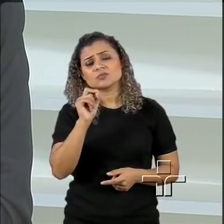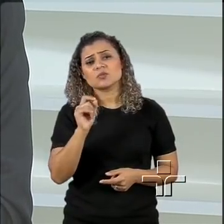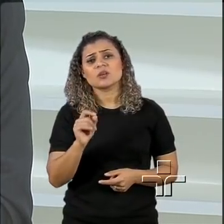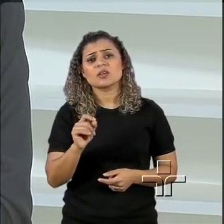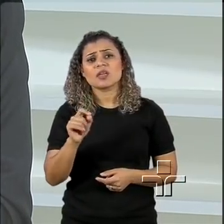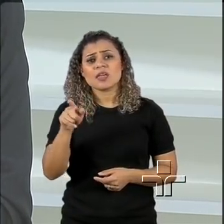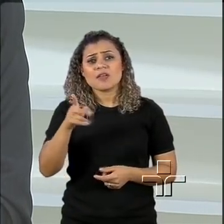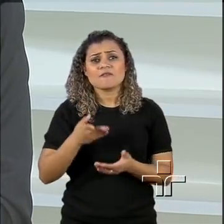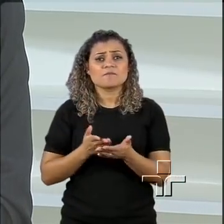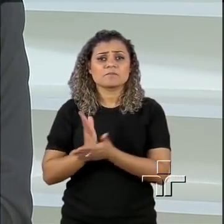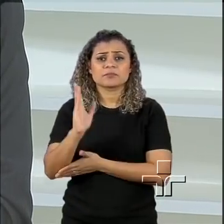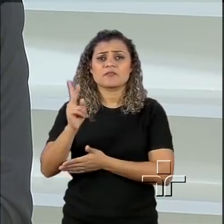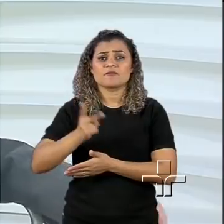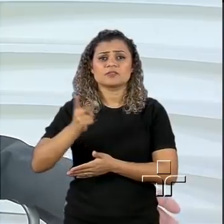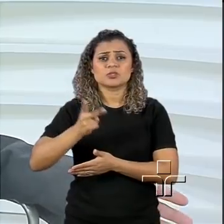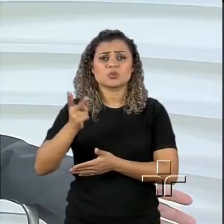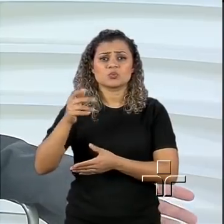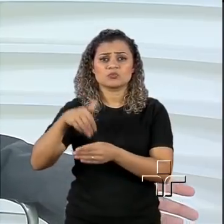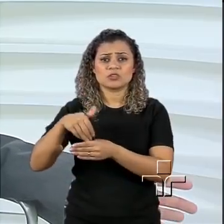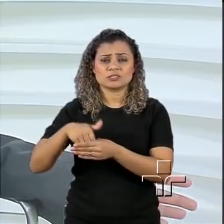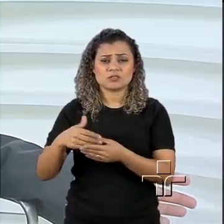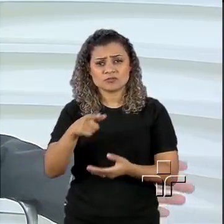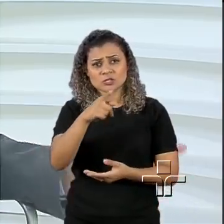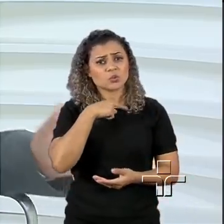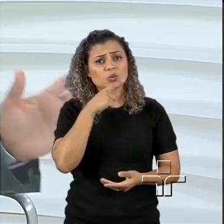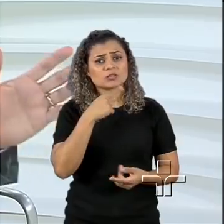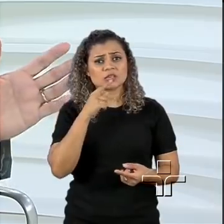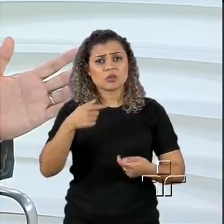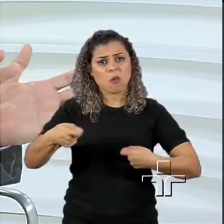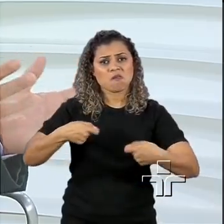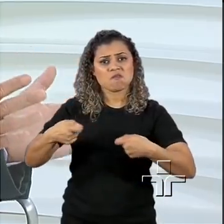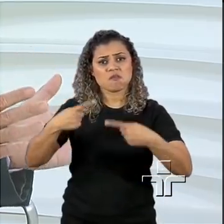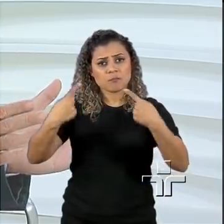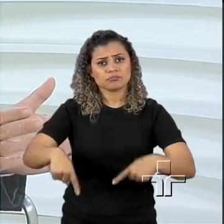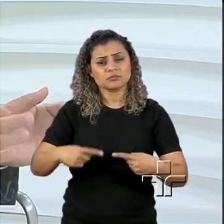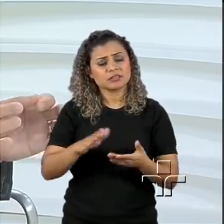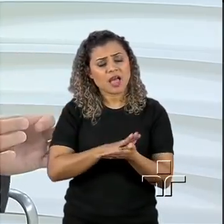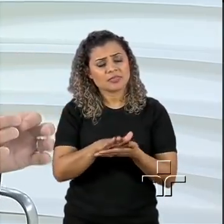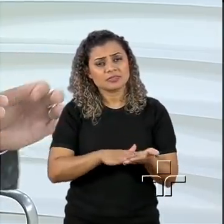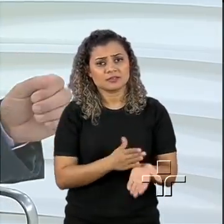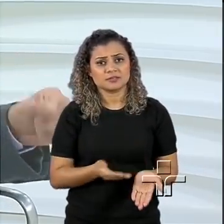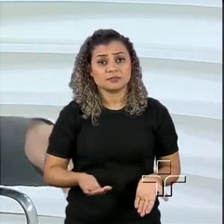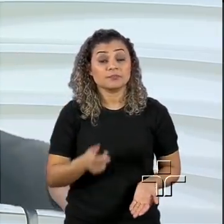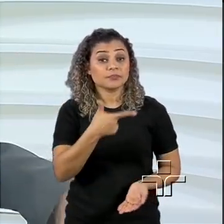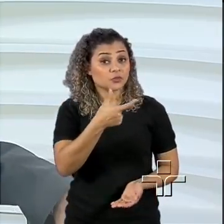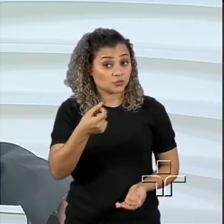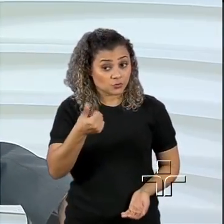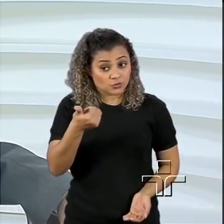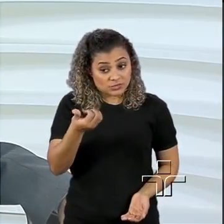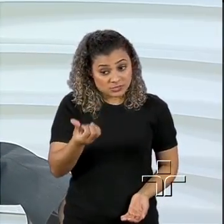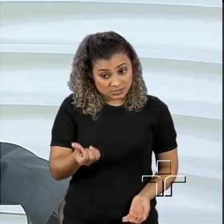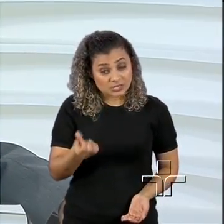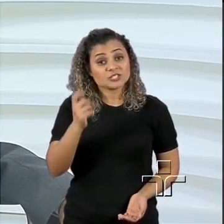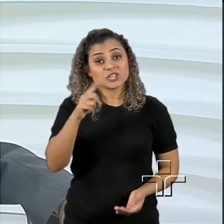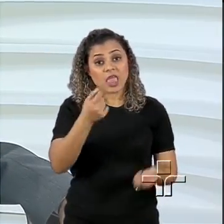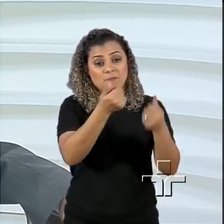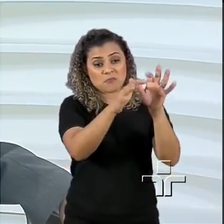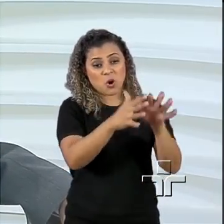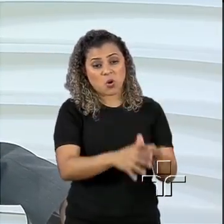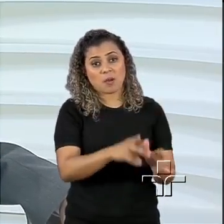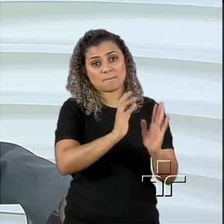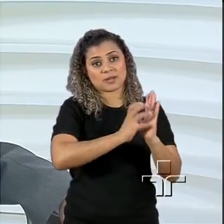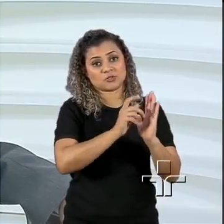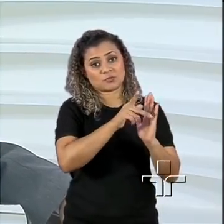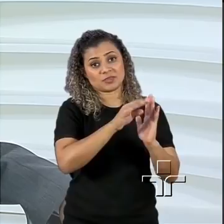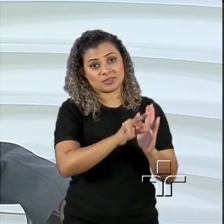segundo turno das eleições? Eu já falei aqui, acho que você ouviu, que 2016 foi o fundo do poço do PT. Sabe o